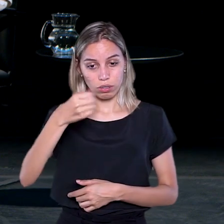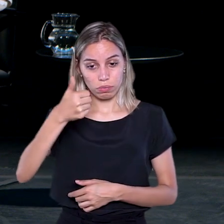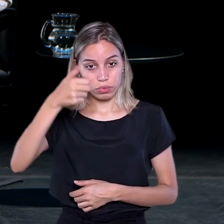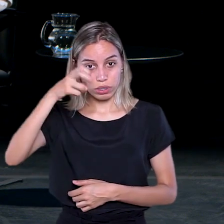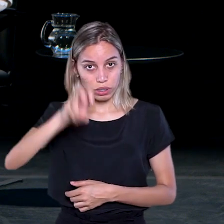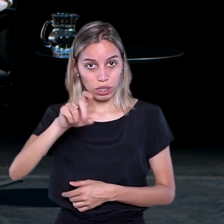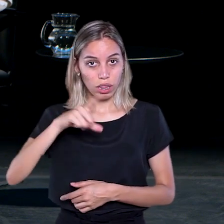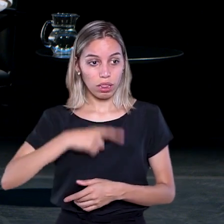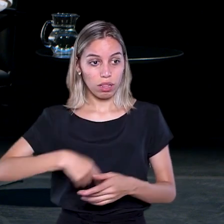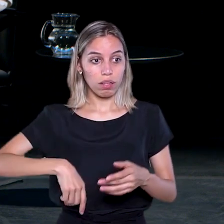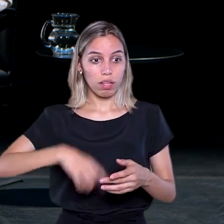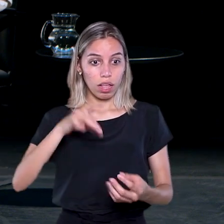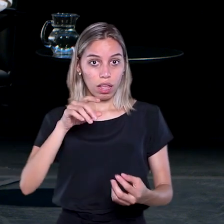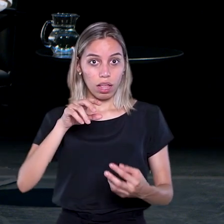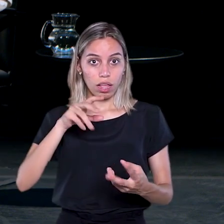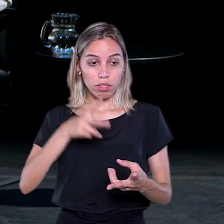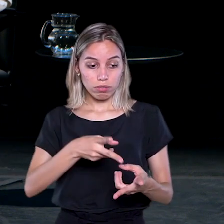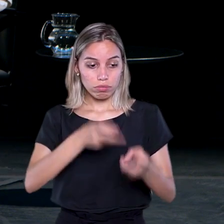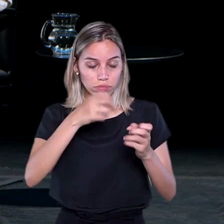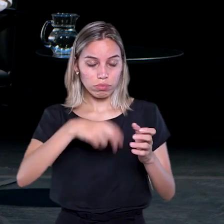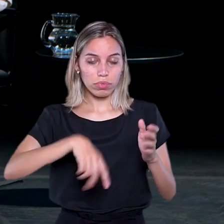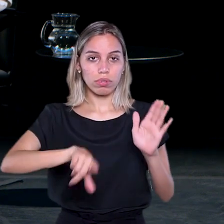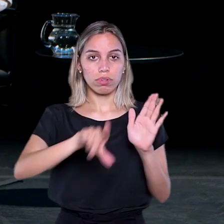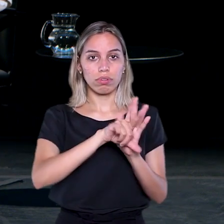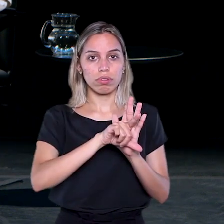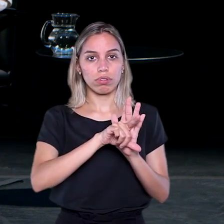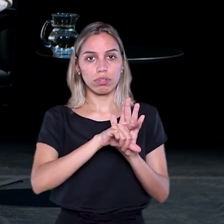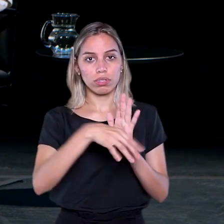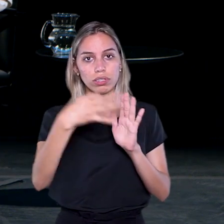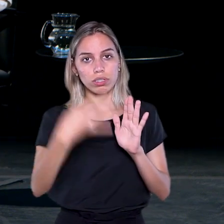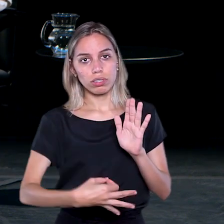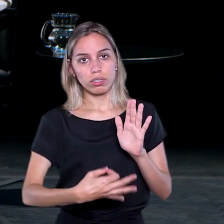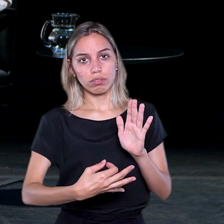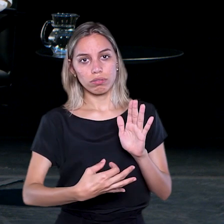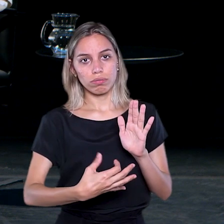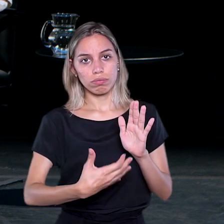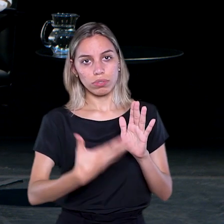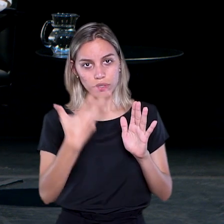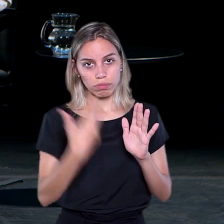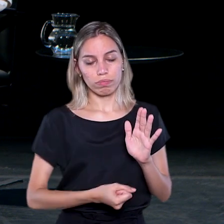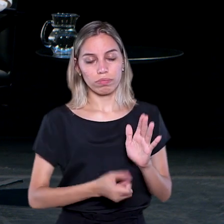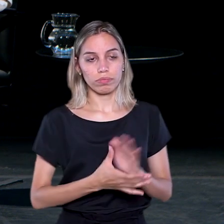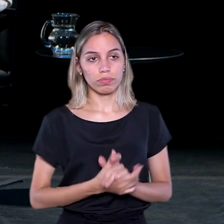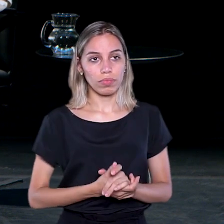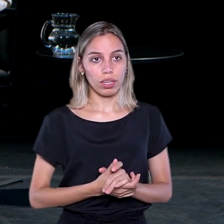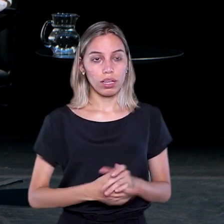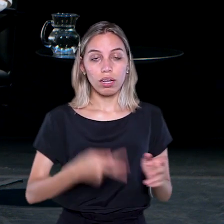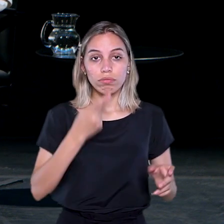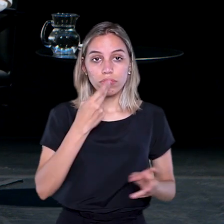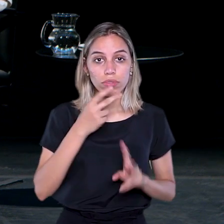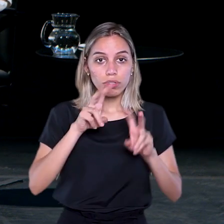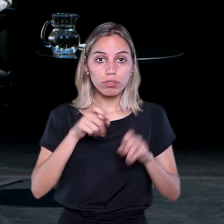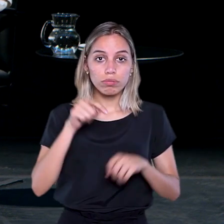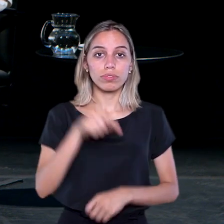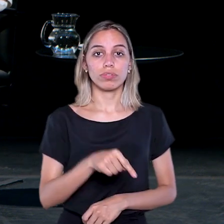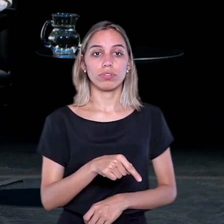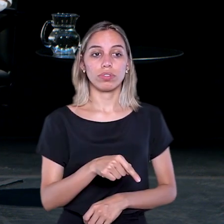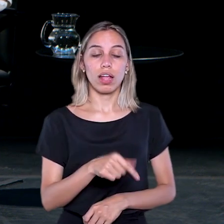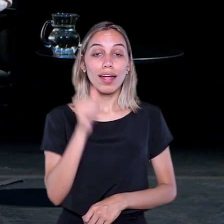trabalhistas reconhecidos por lei, gente. Isso não é à toa. Quando a gente fala em interseccionalidade, é sobre isso também,